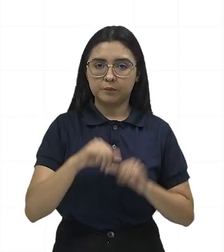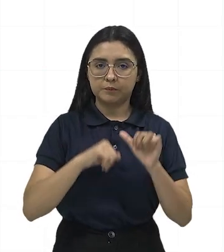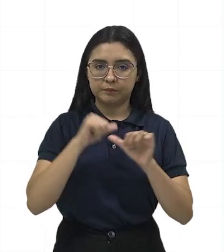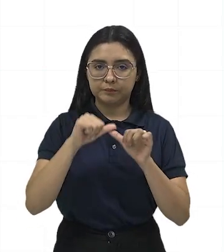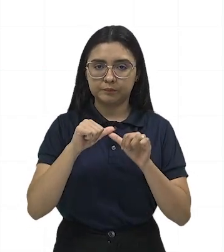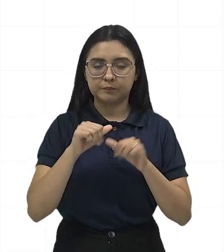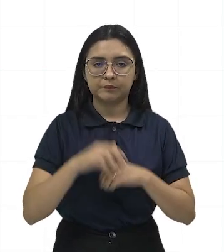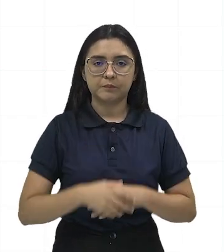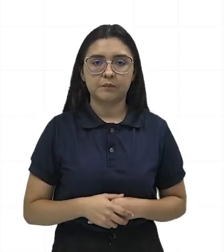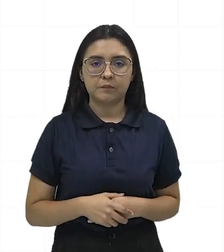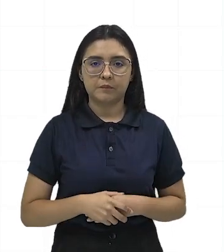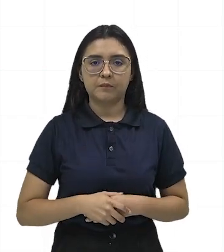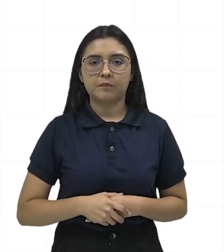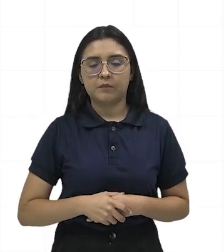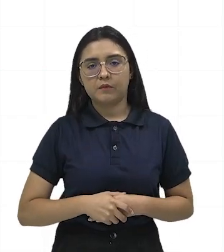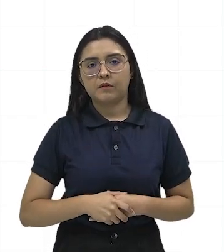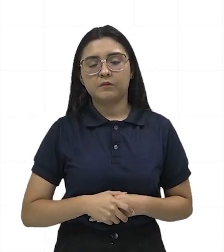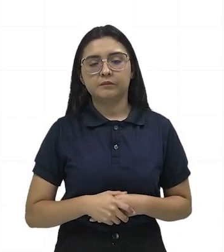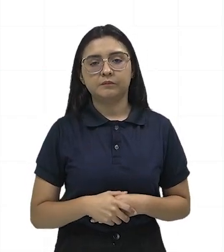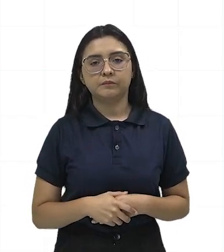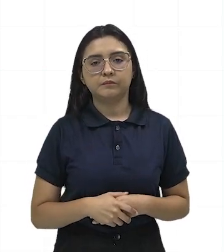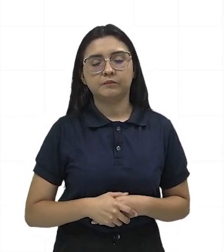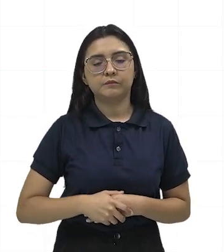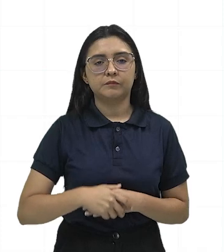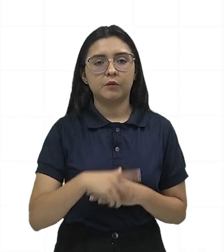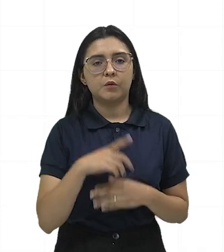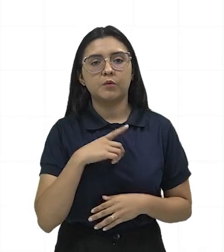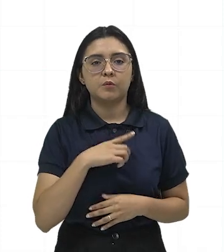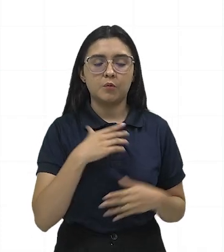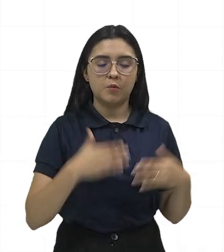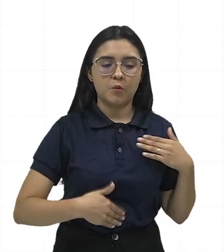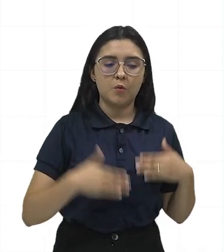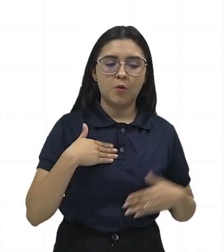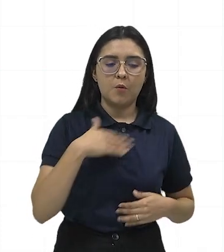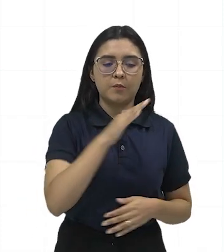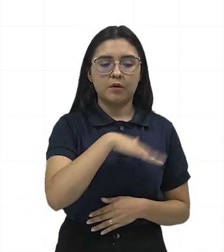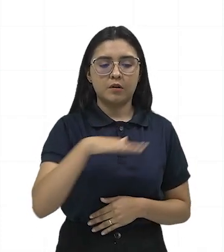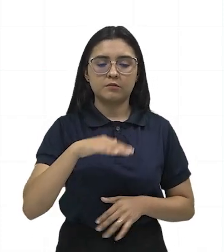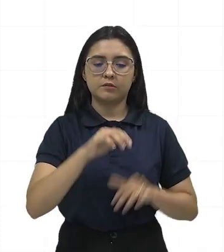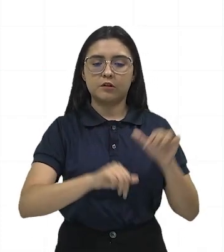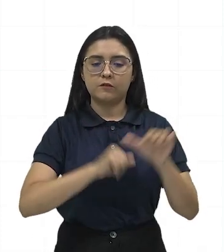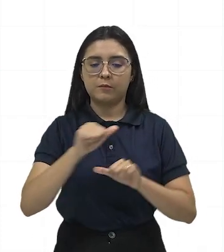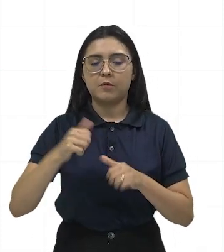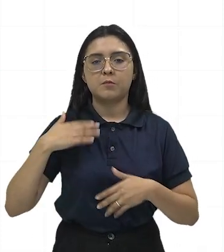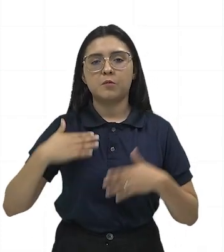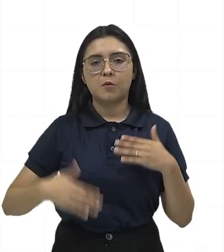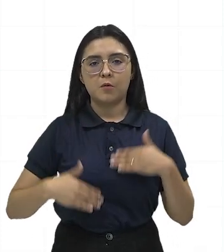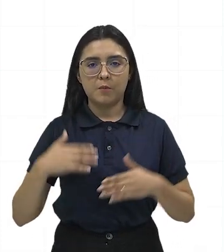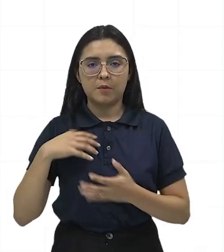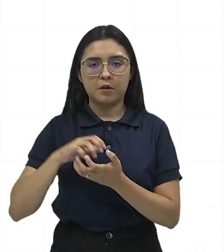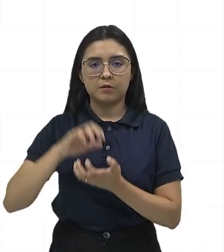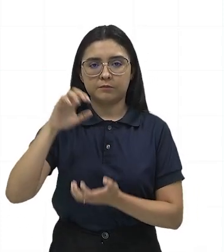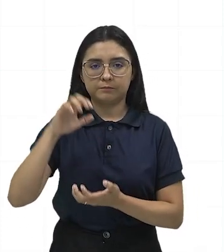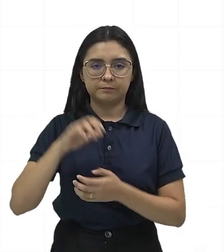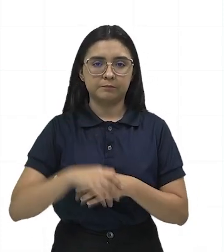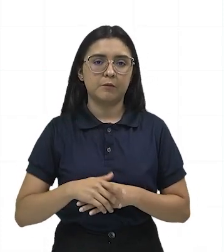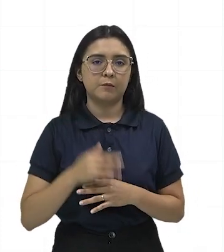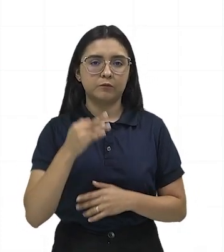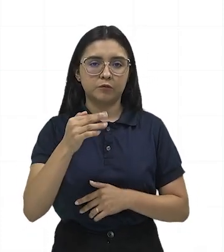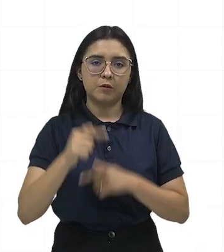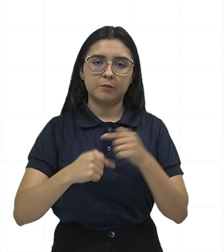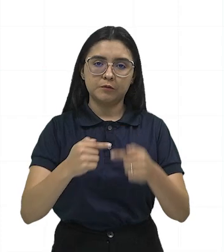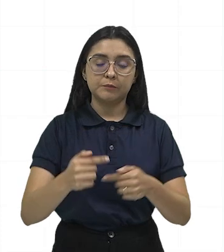tá certo? De saída desse corpo infantil para um corpo adulto apto para a